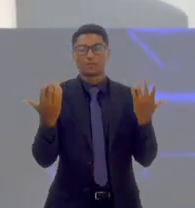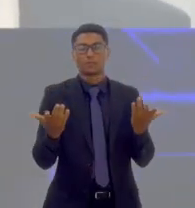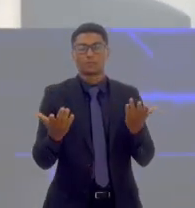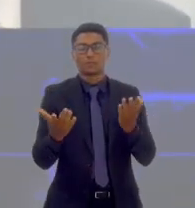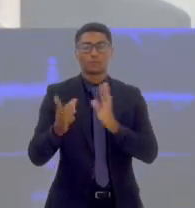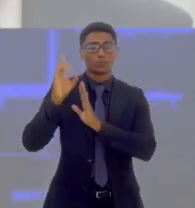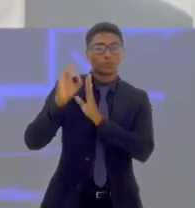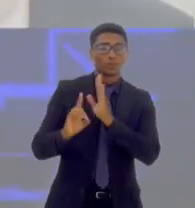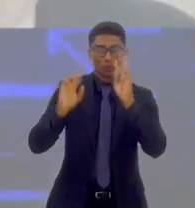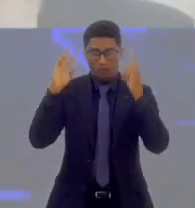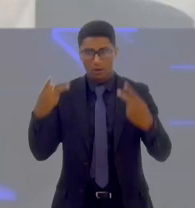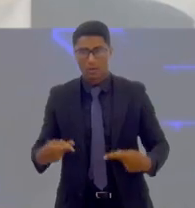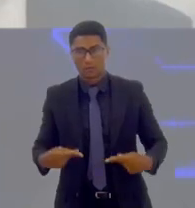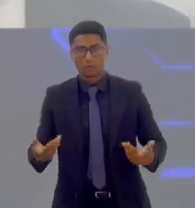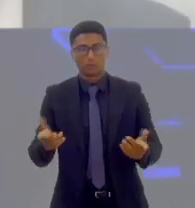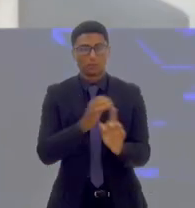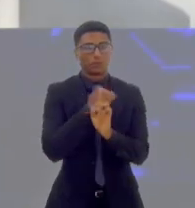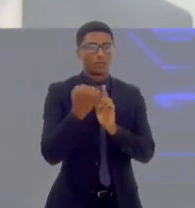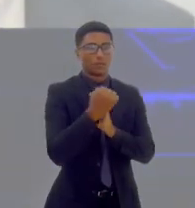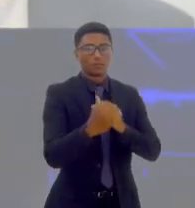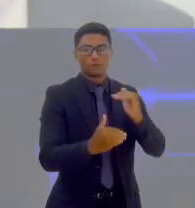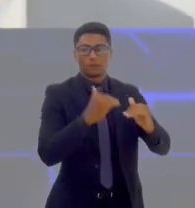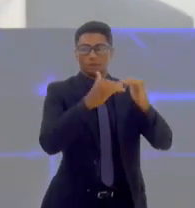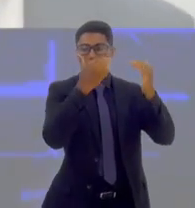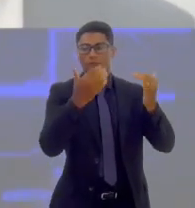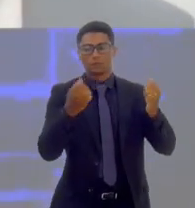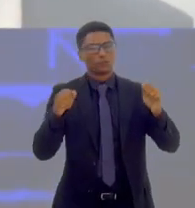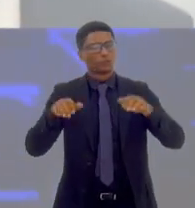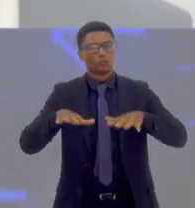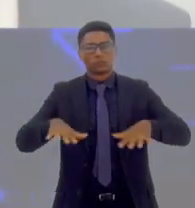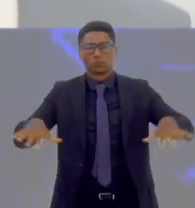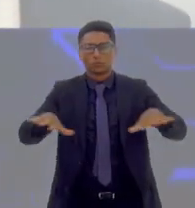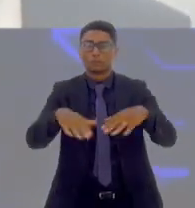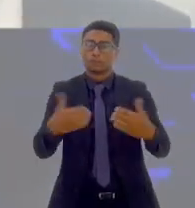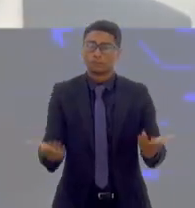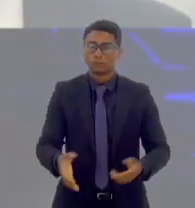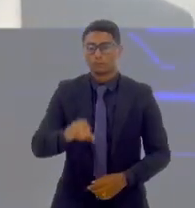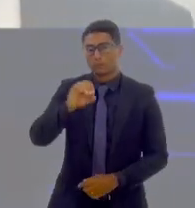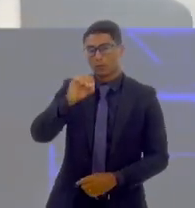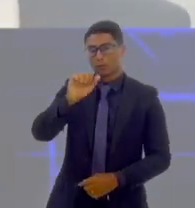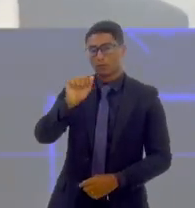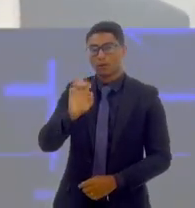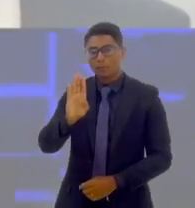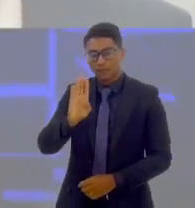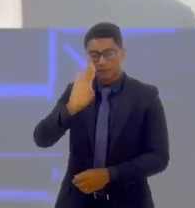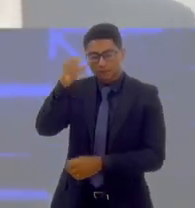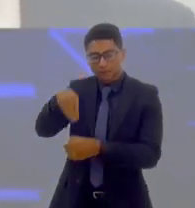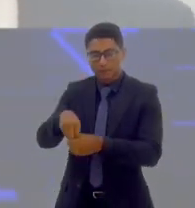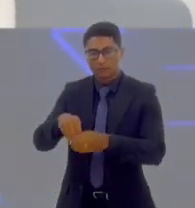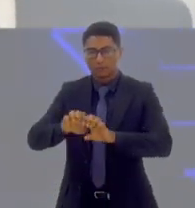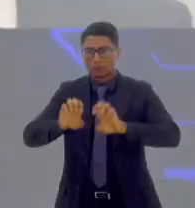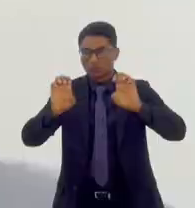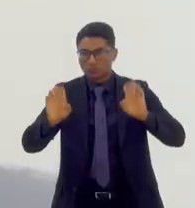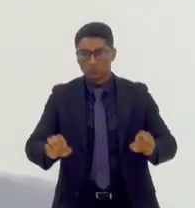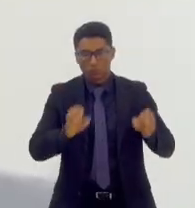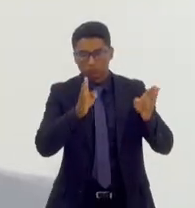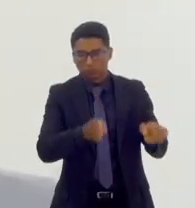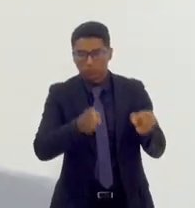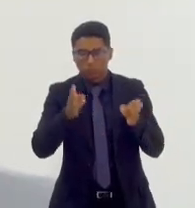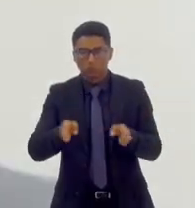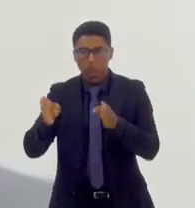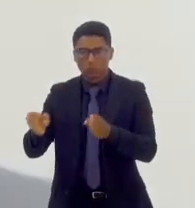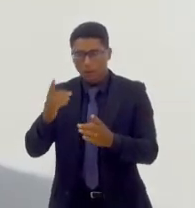humanos, desenvolvimento social, todos os ambientes. Então, a ordem ela tem essa estrutura produzindo